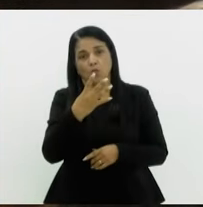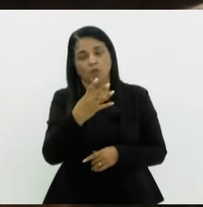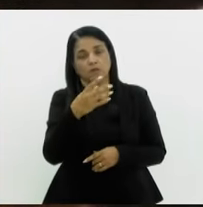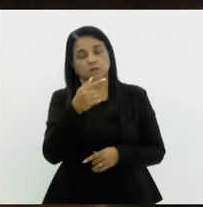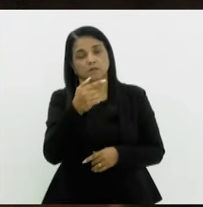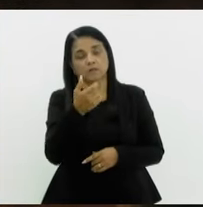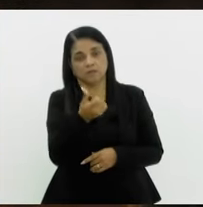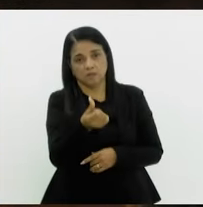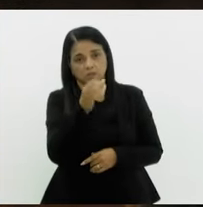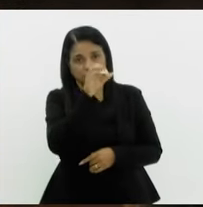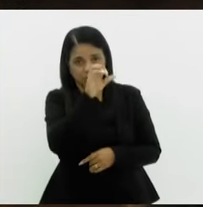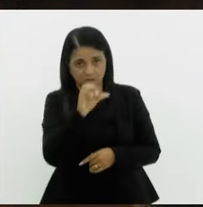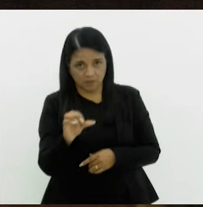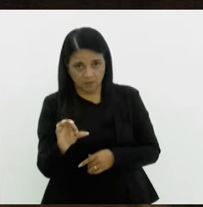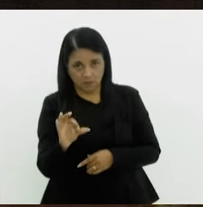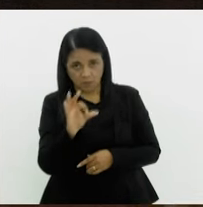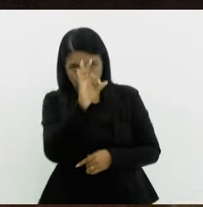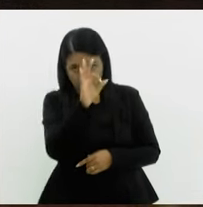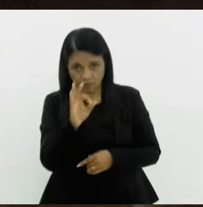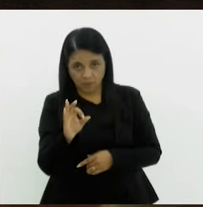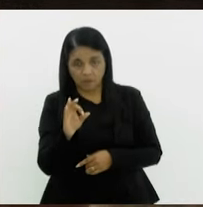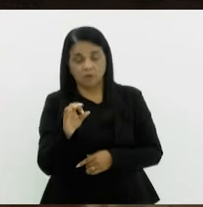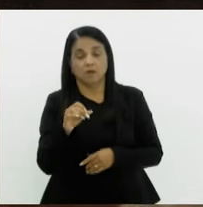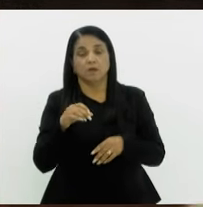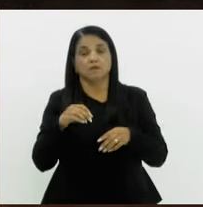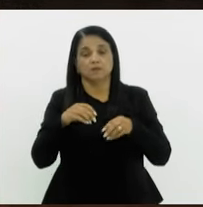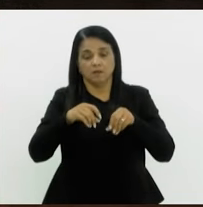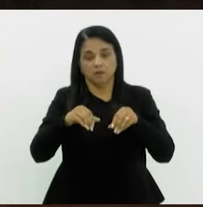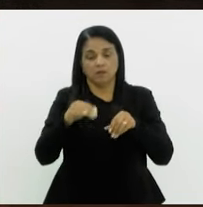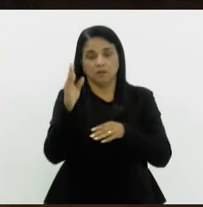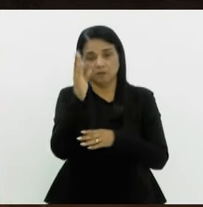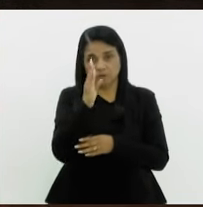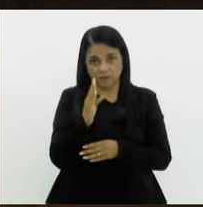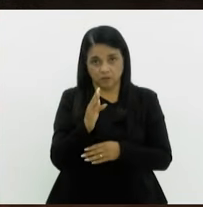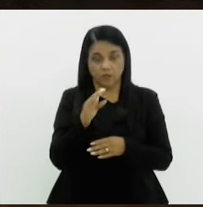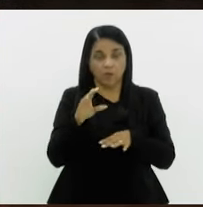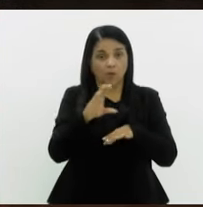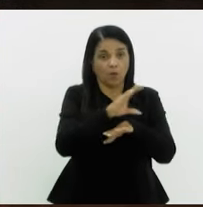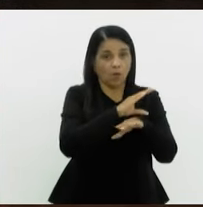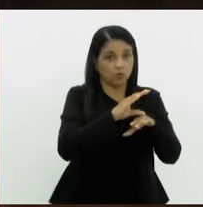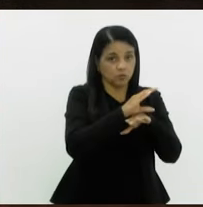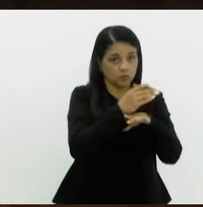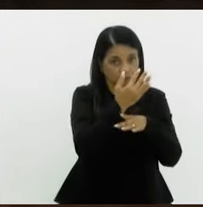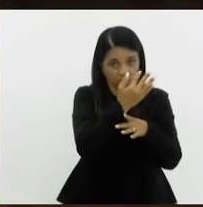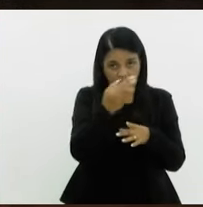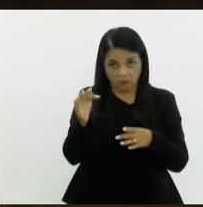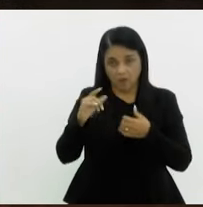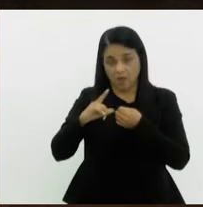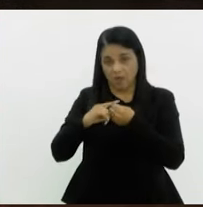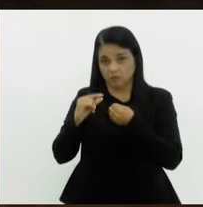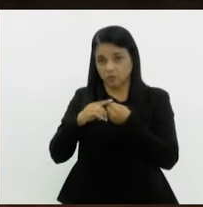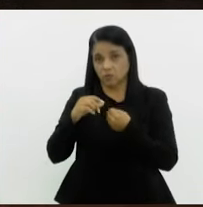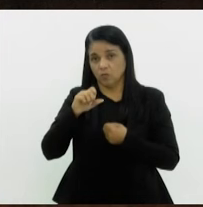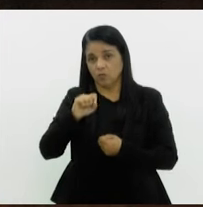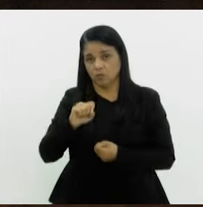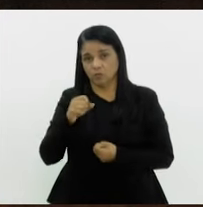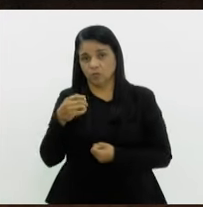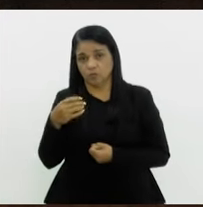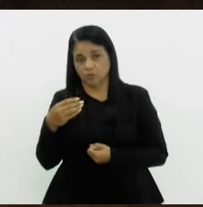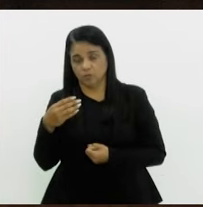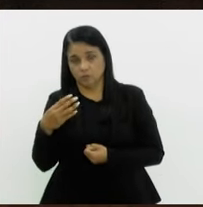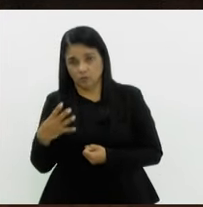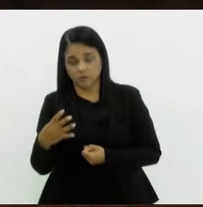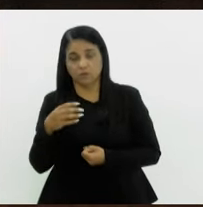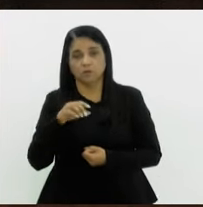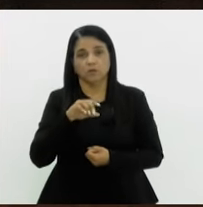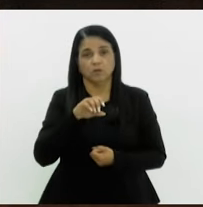país. E a Constituição Federal diz, né, lá, artigos 184 a 186,